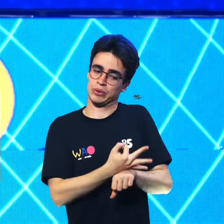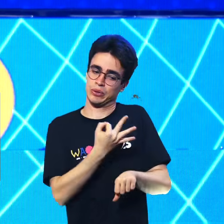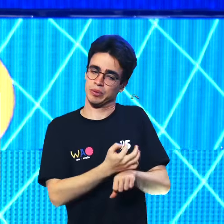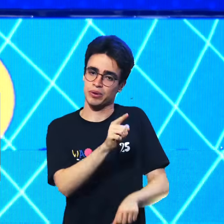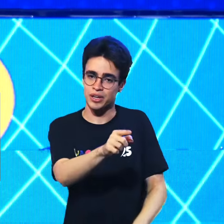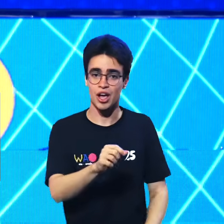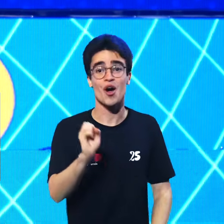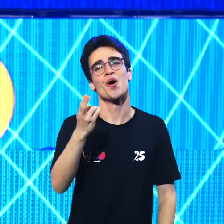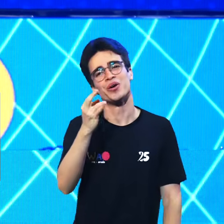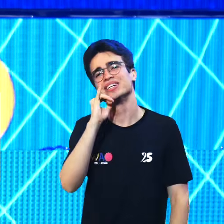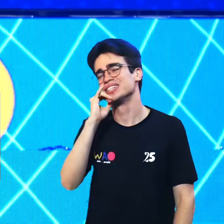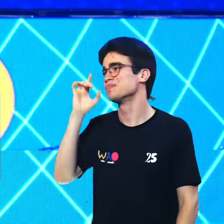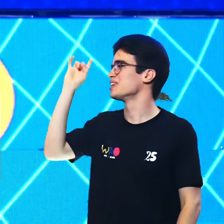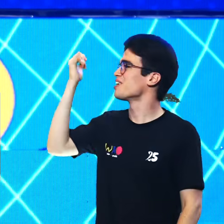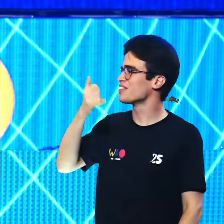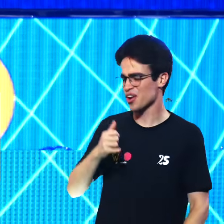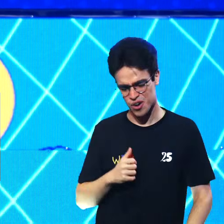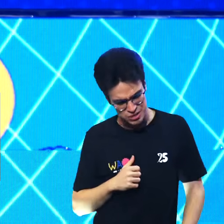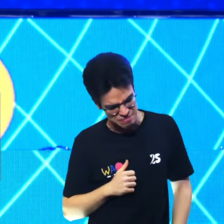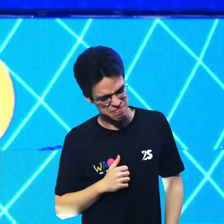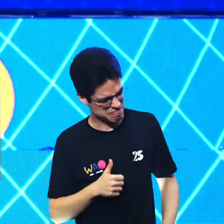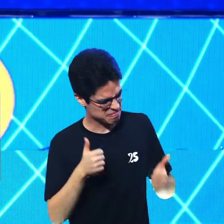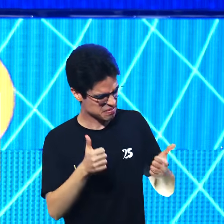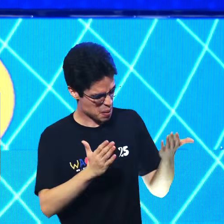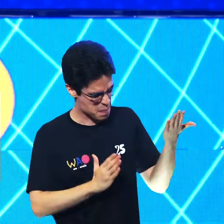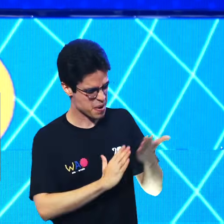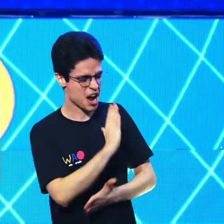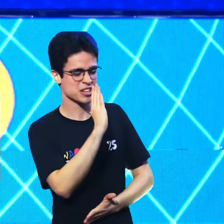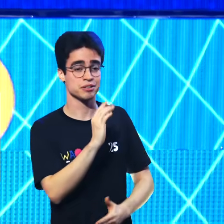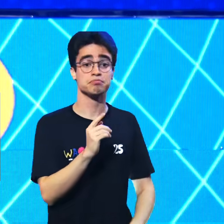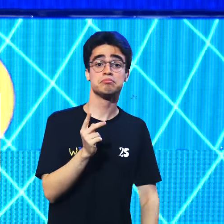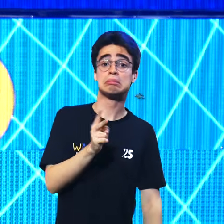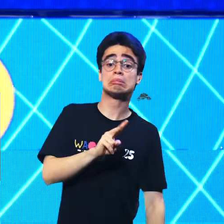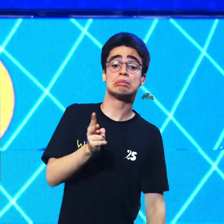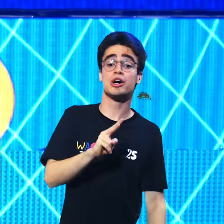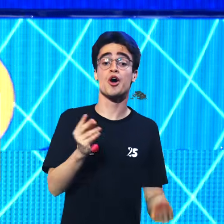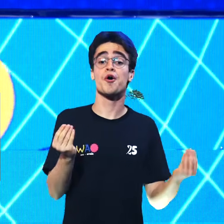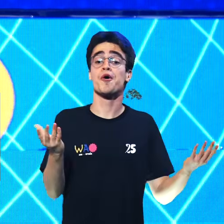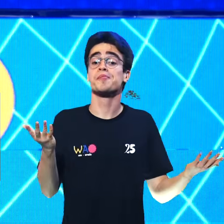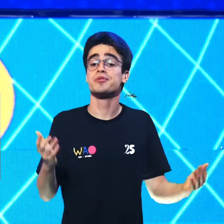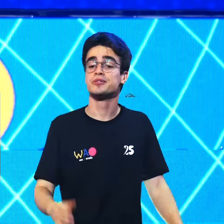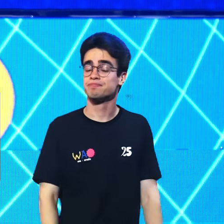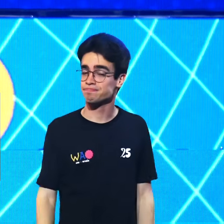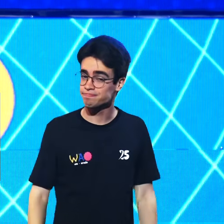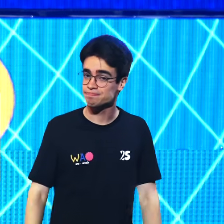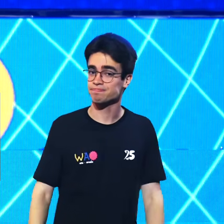foi aquele Deus que disse: poxa, você passou bem esse deserto?